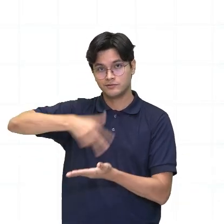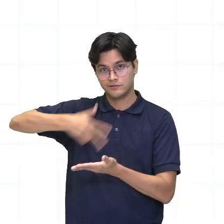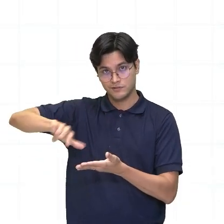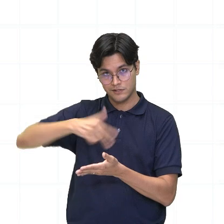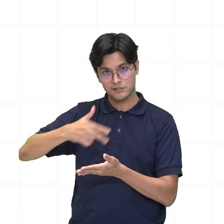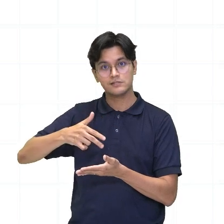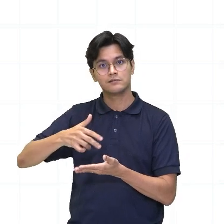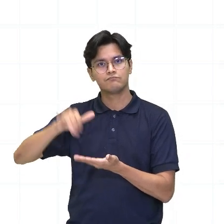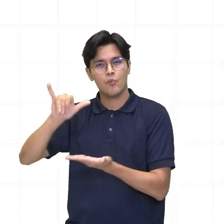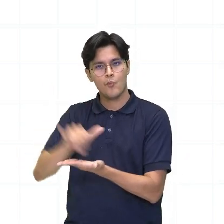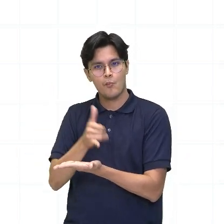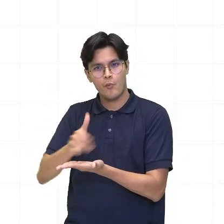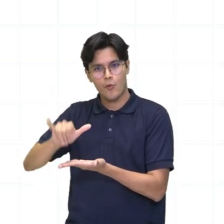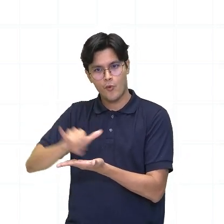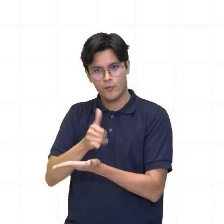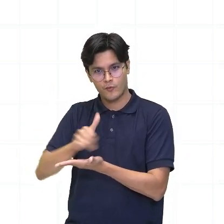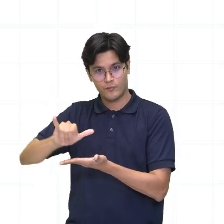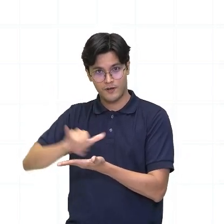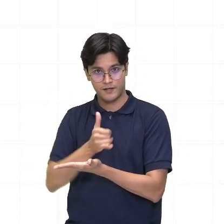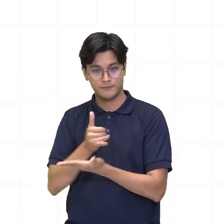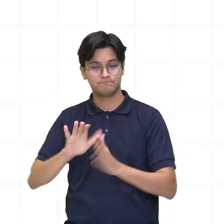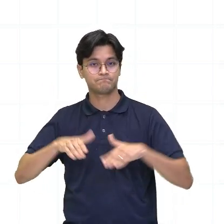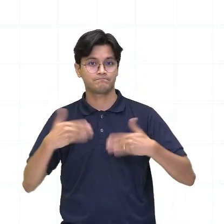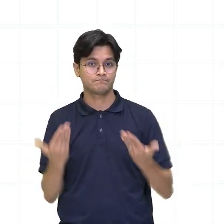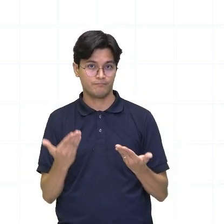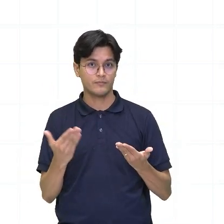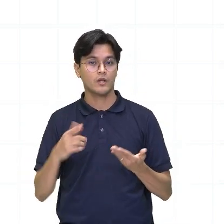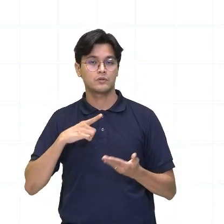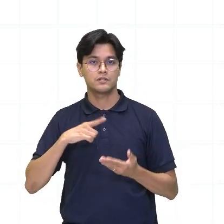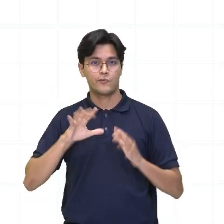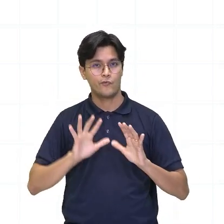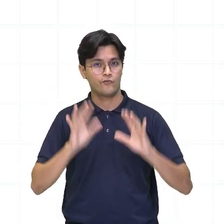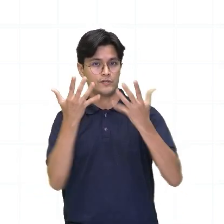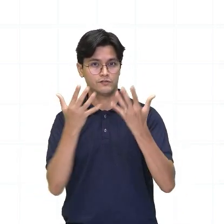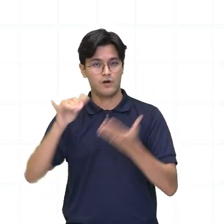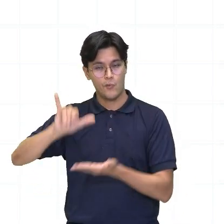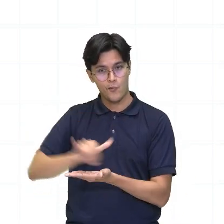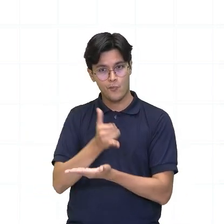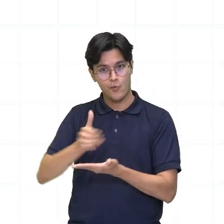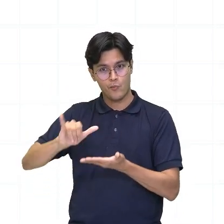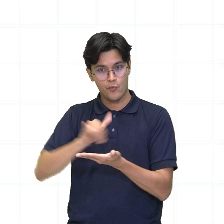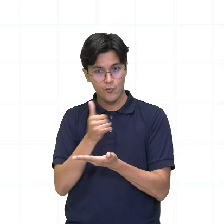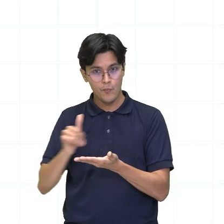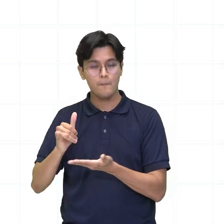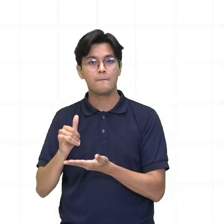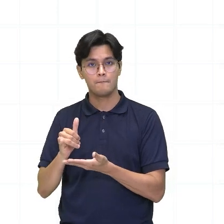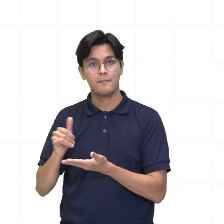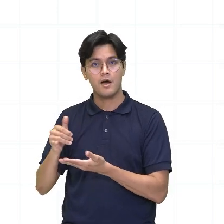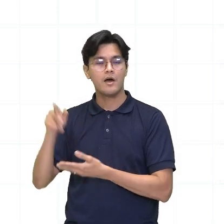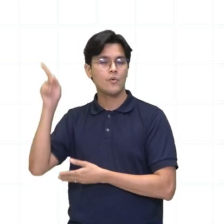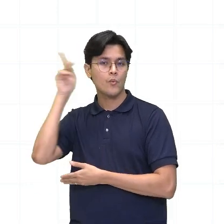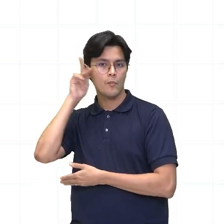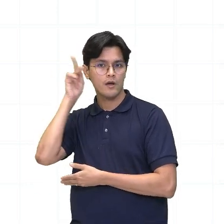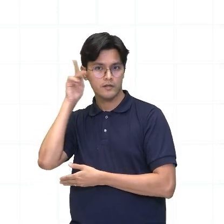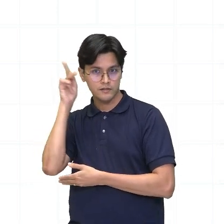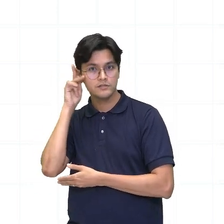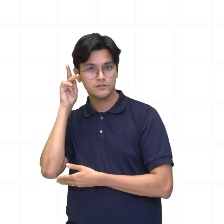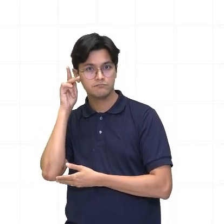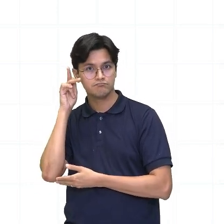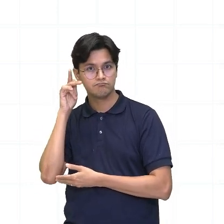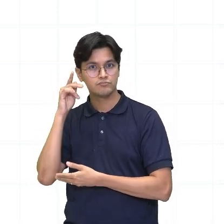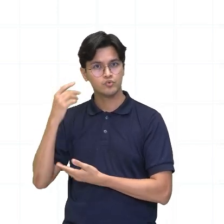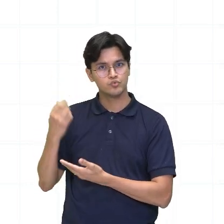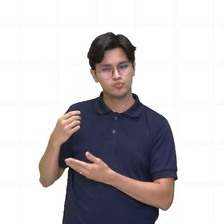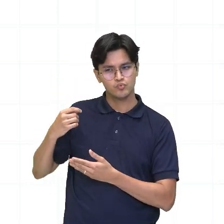a partir do Boi Bumbá, o Festival dos Boi Bumbá de Parintins alcançou nos últimos anos dimensões